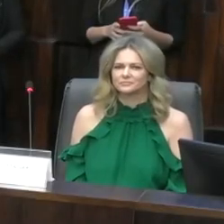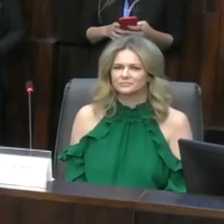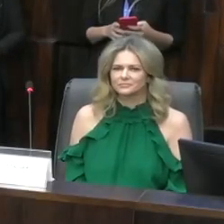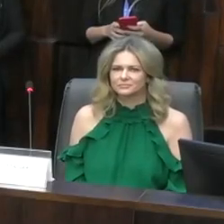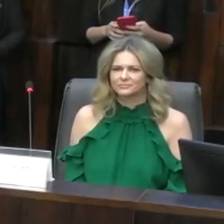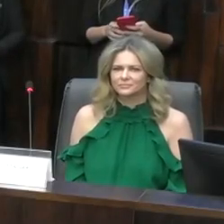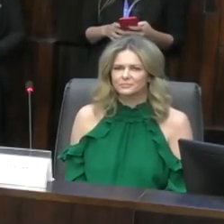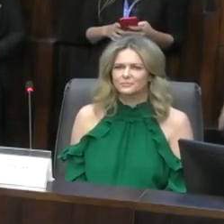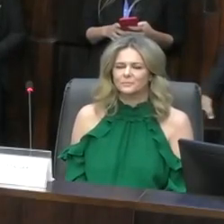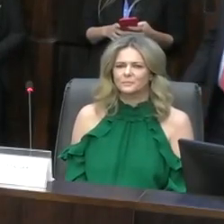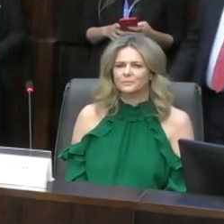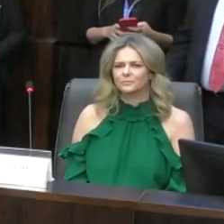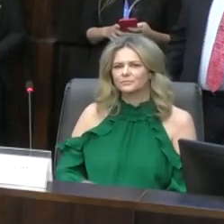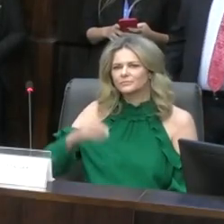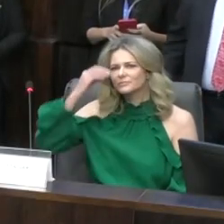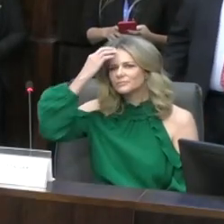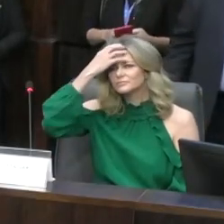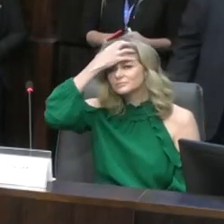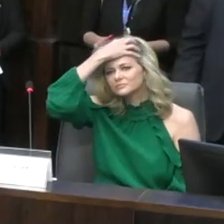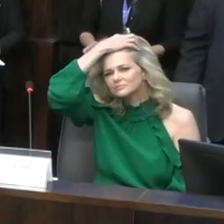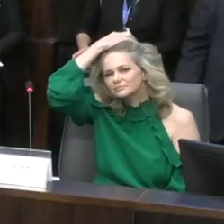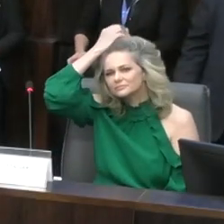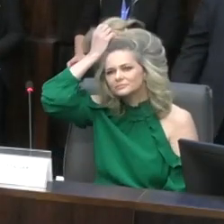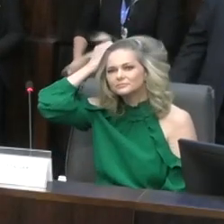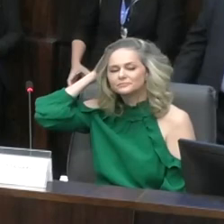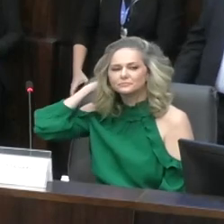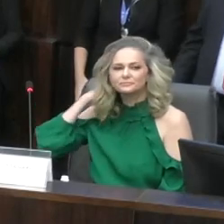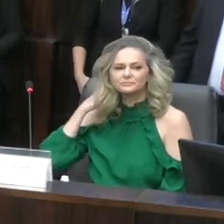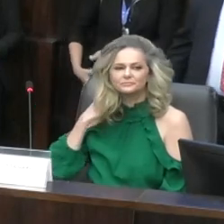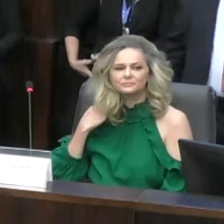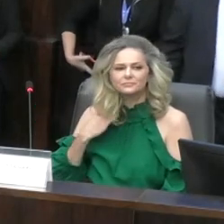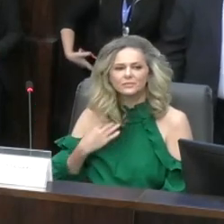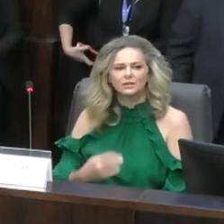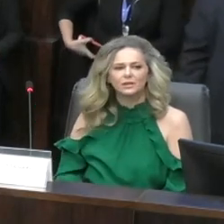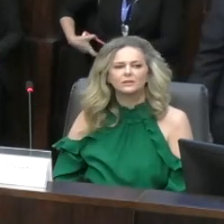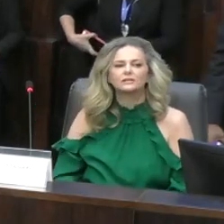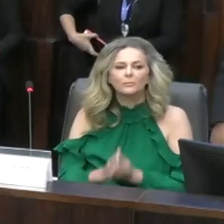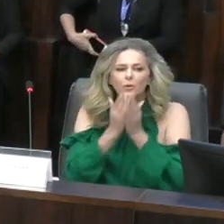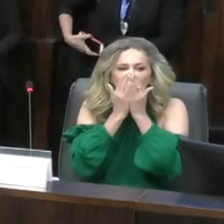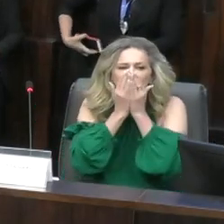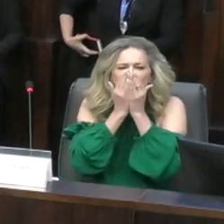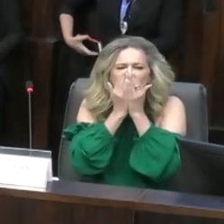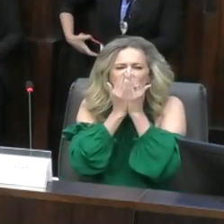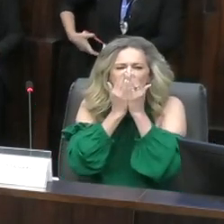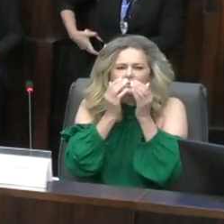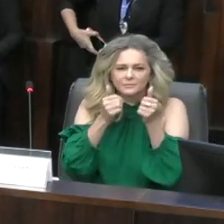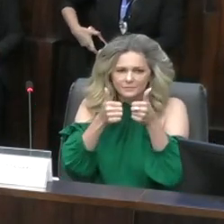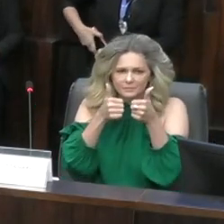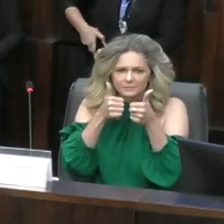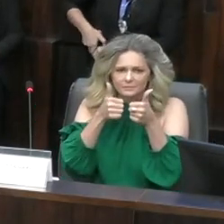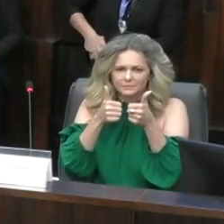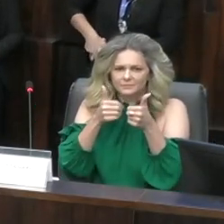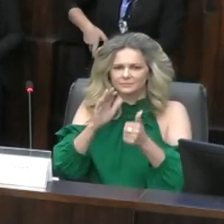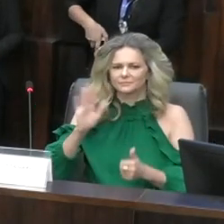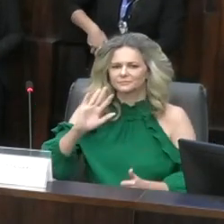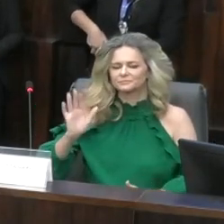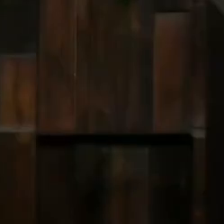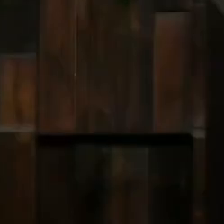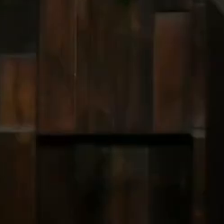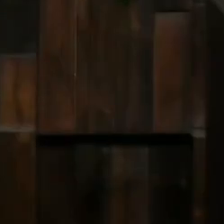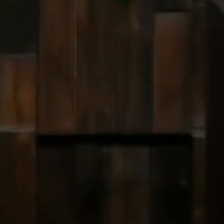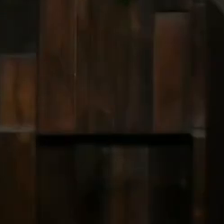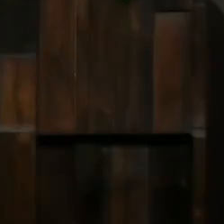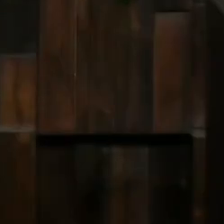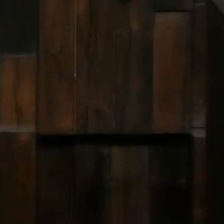Quando eu fui falar, ele falou assim, ele vai falar as coisas ruins de mim, não. Eu falei, não tem nada para falar ruim dele, só tem coisa boa para falar, né? Mas ele causava um problema muito sério para a gente